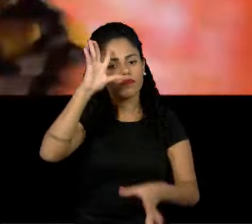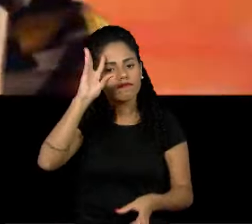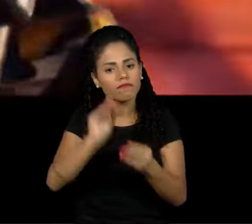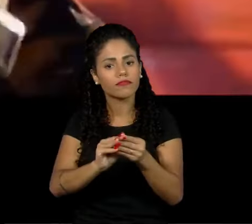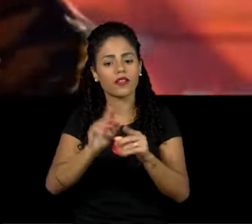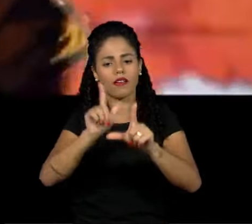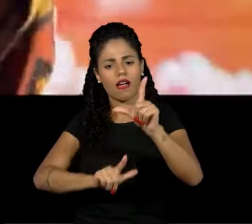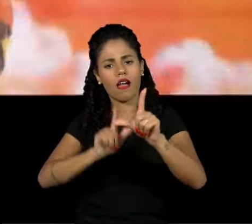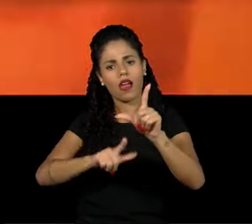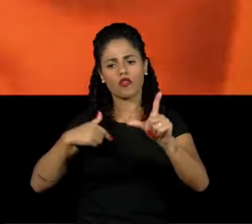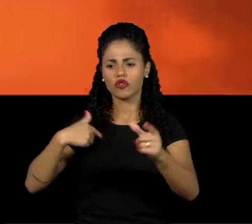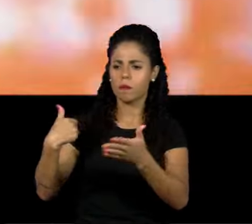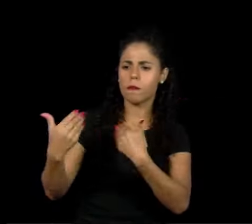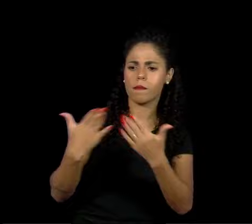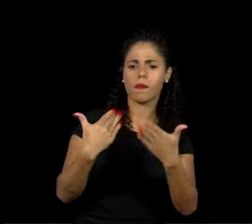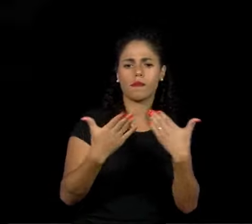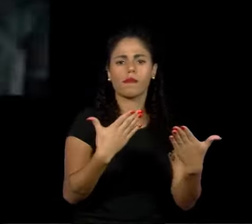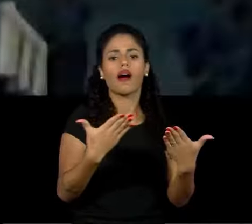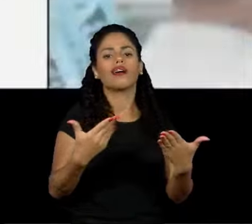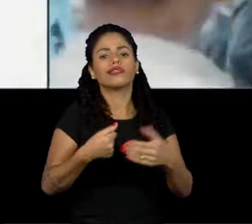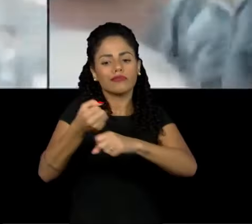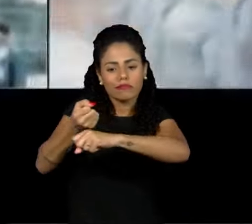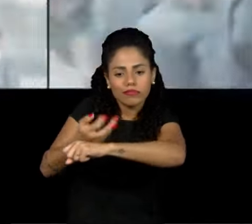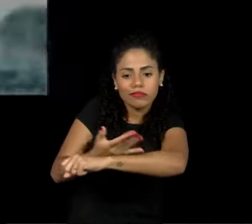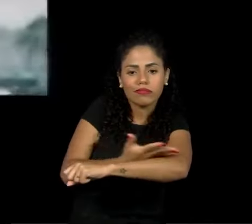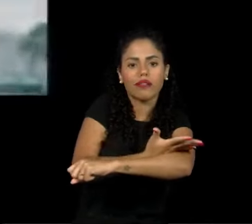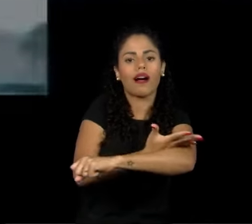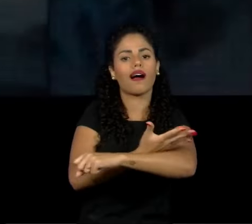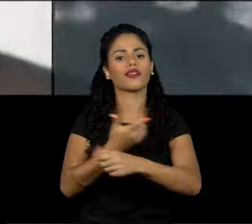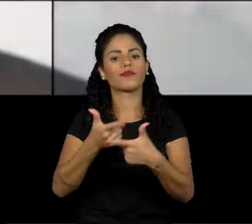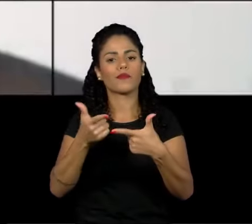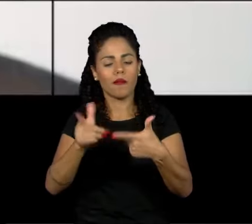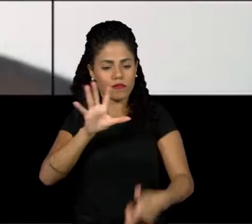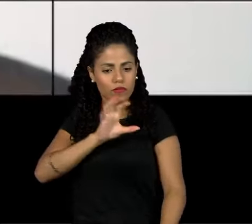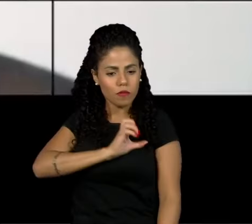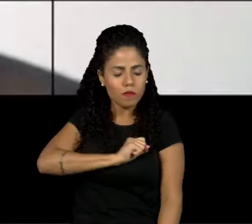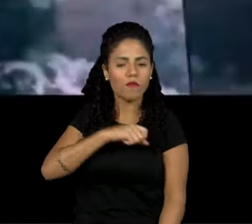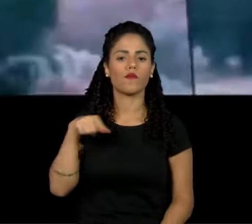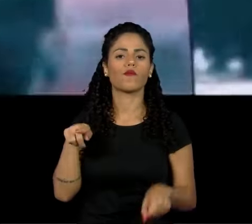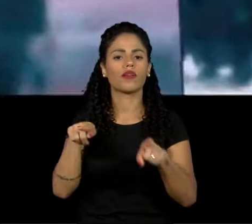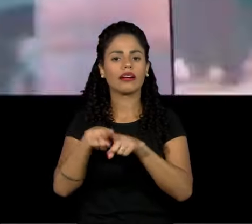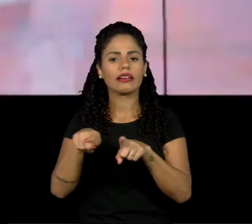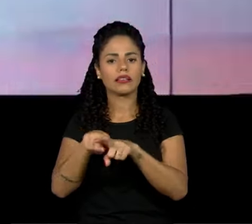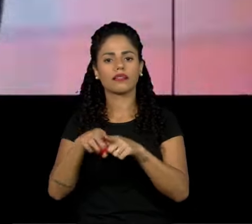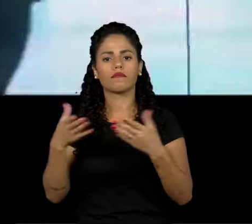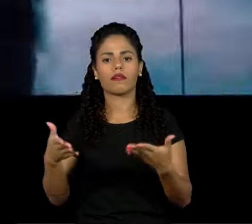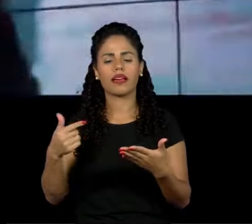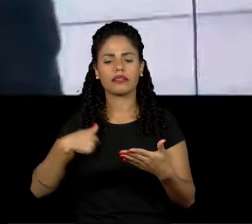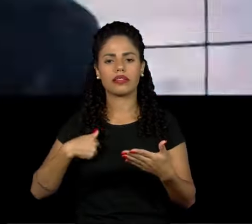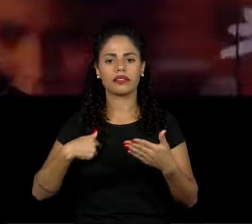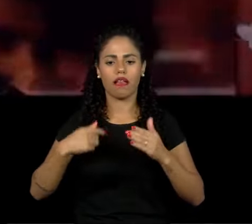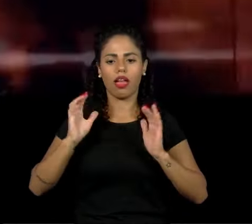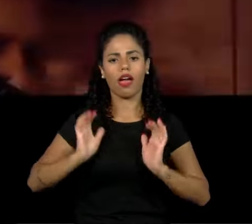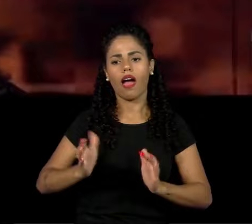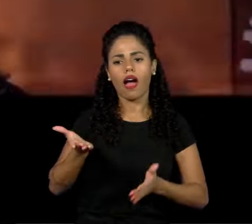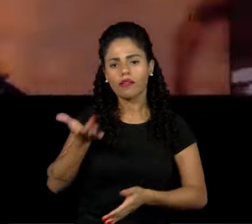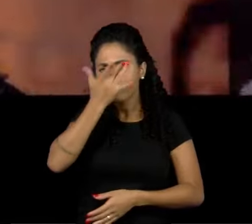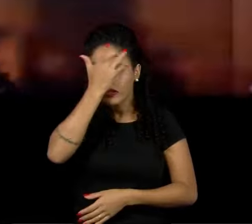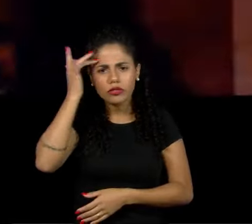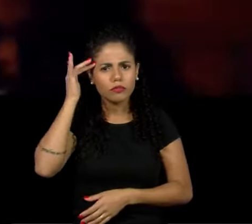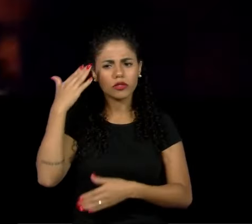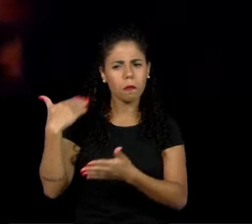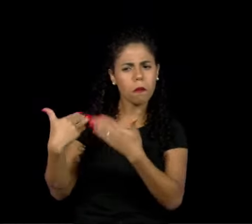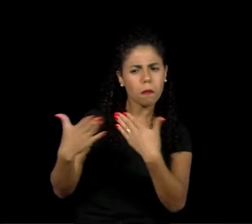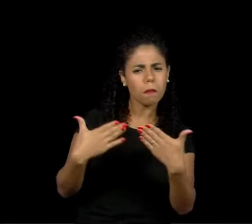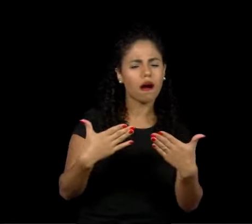a gente consegue discutir problemas emocionais, problemas do amor, a questão do afrocentrismo, que também pode ser discutida de forma